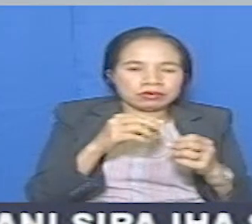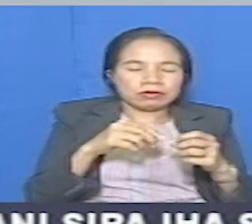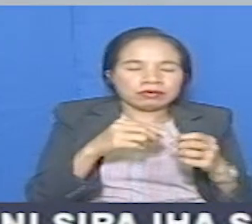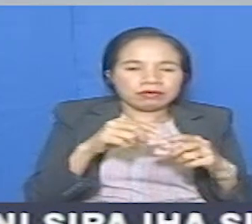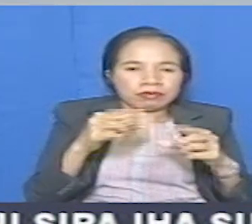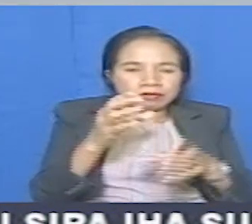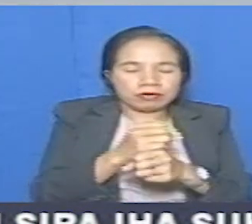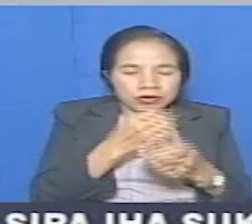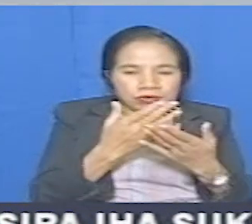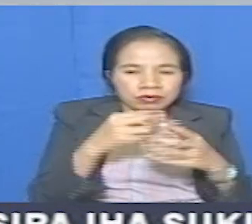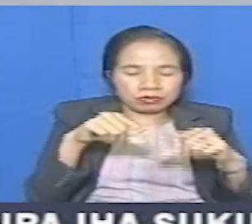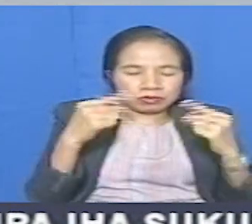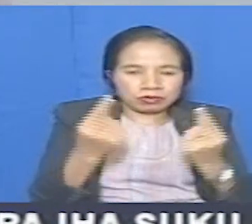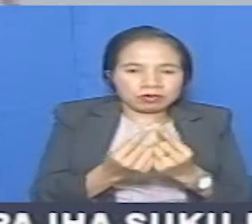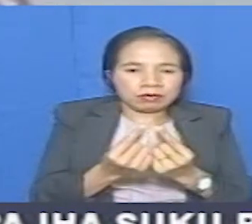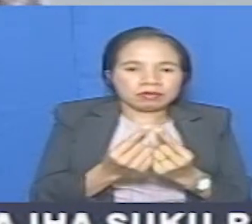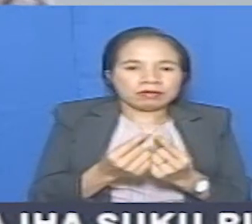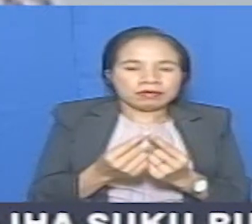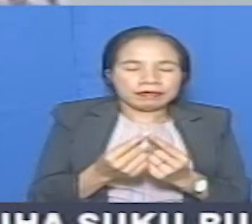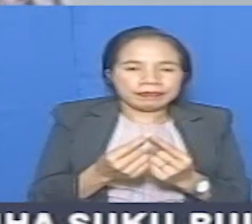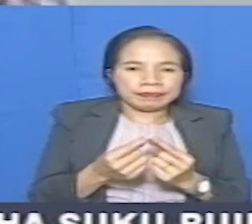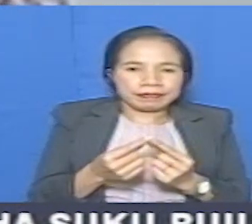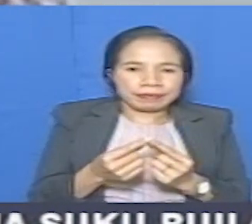ade husi parte